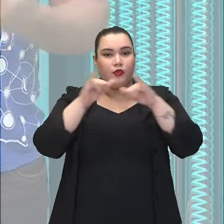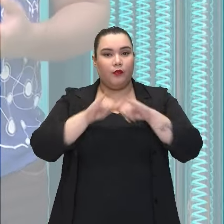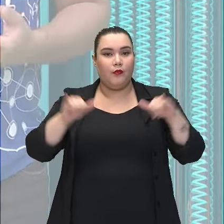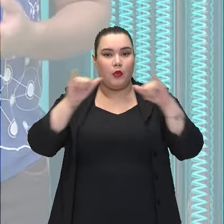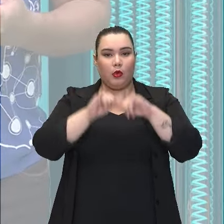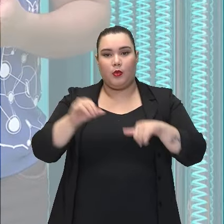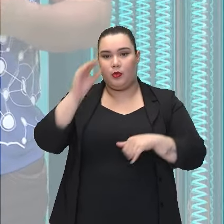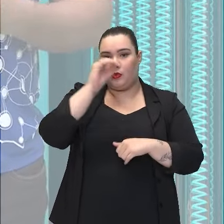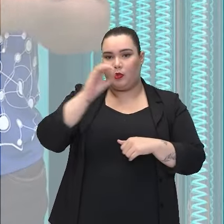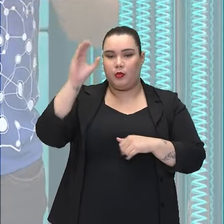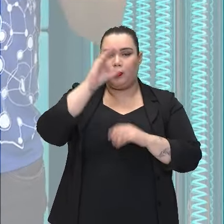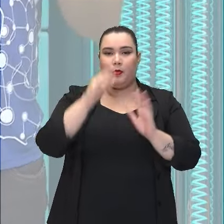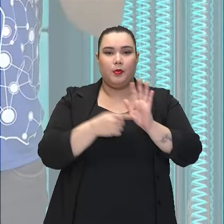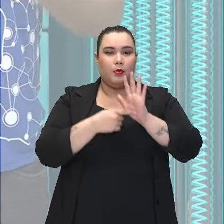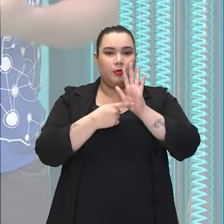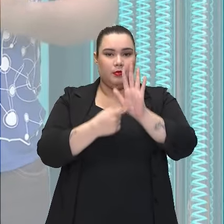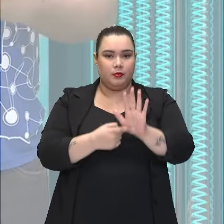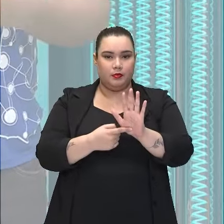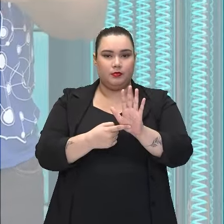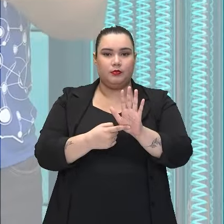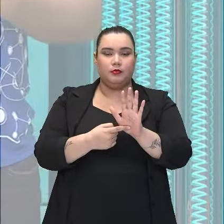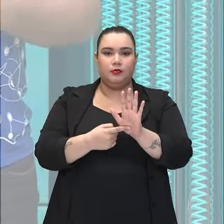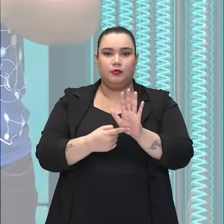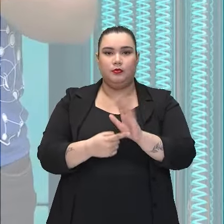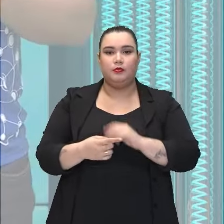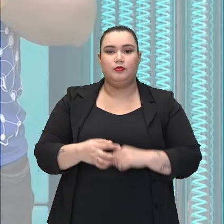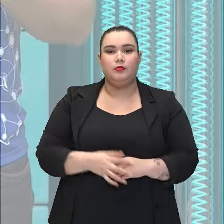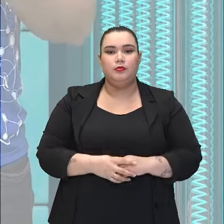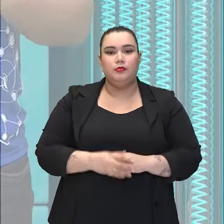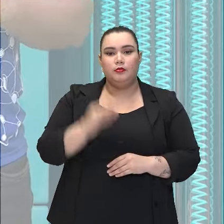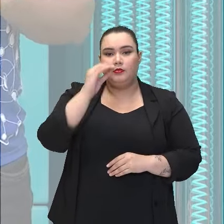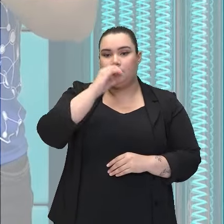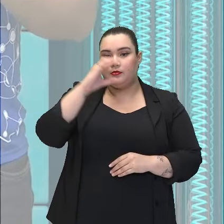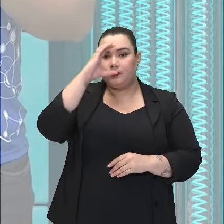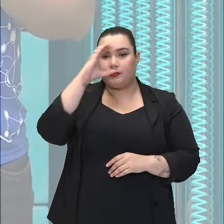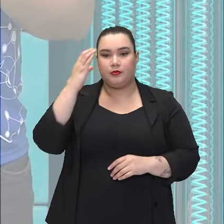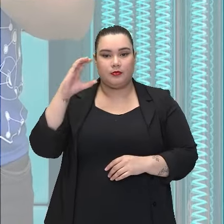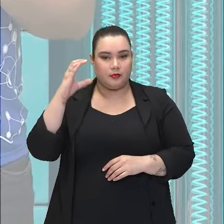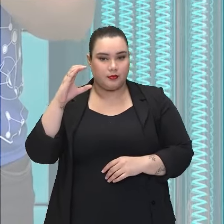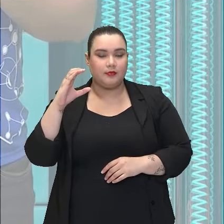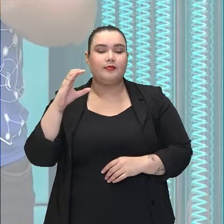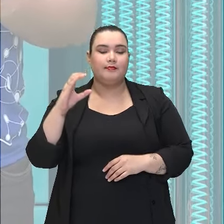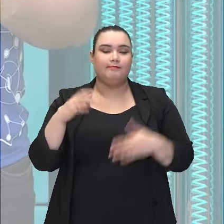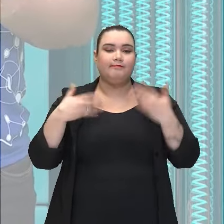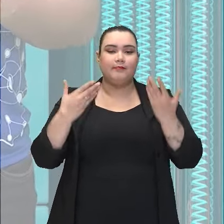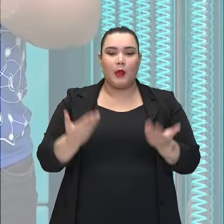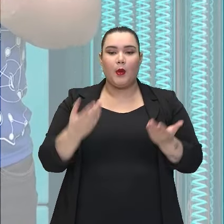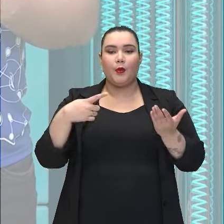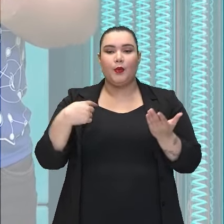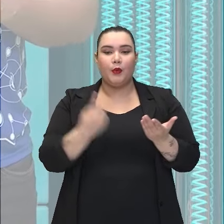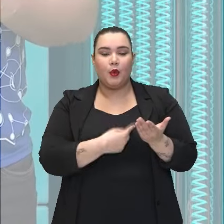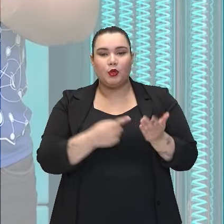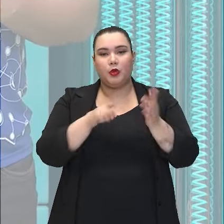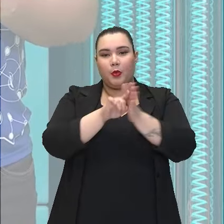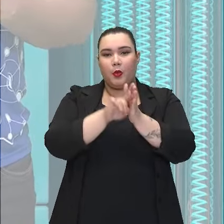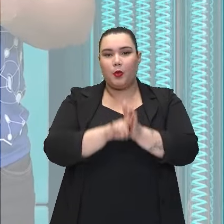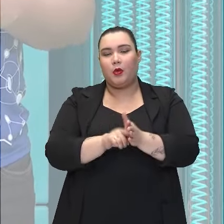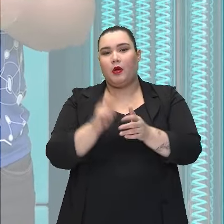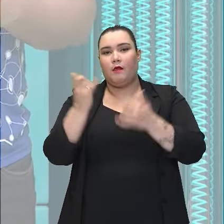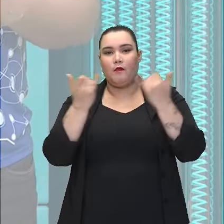conhecimento, expor conhecimento e conhecimento científico. Então, quando a gente vai em busca de alguma informação